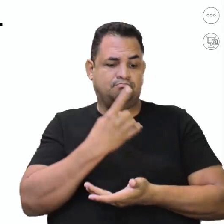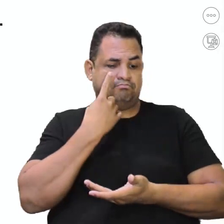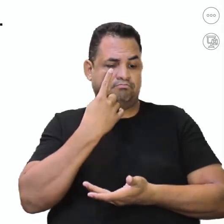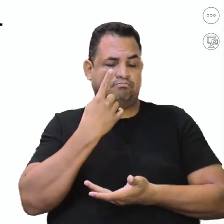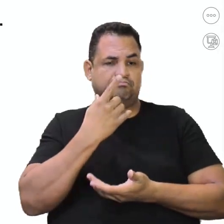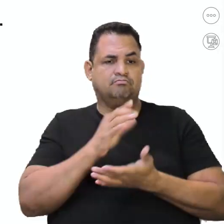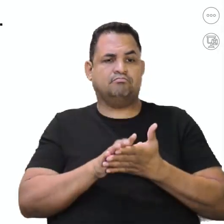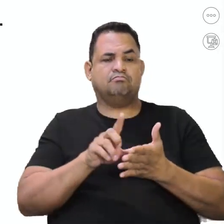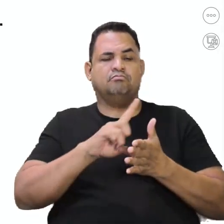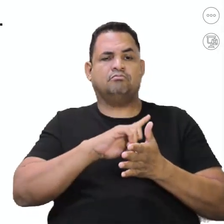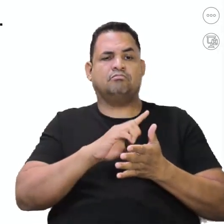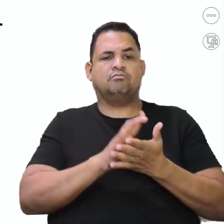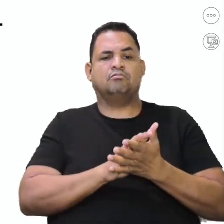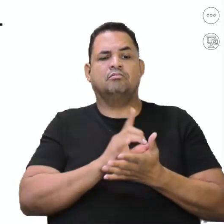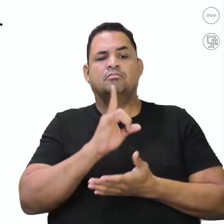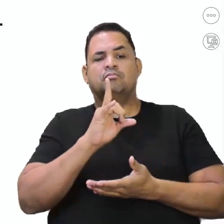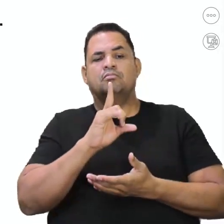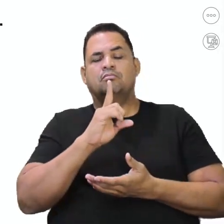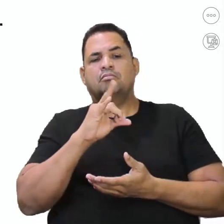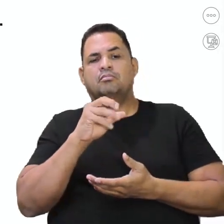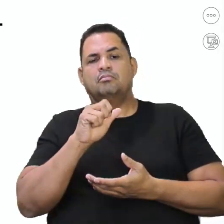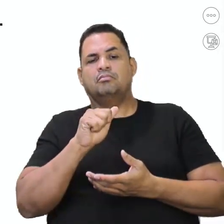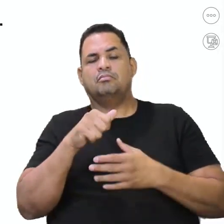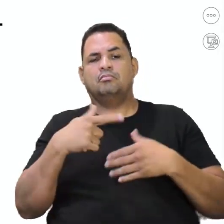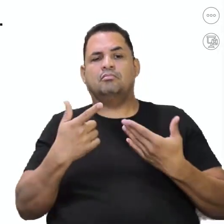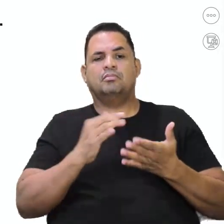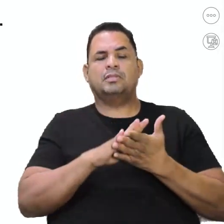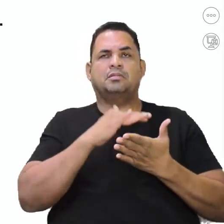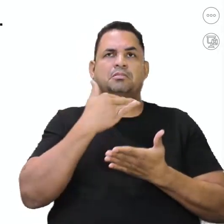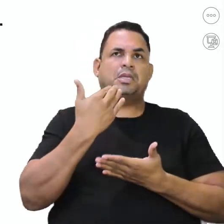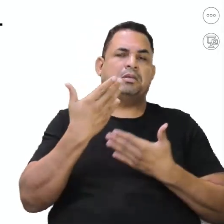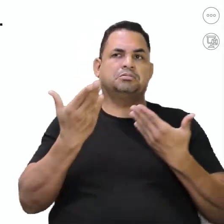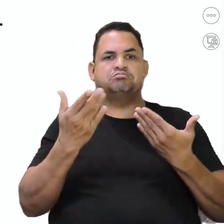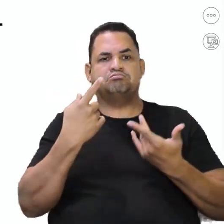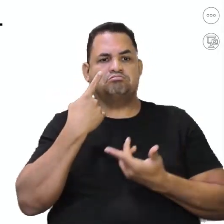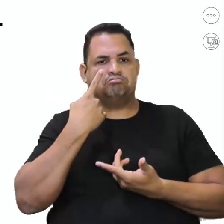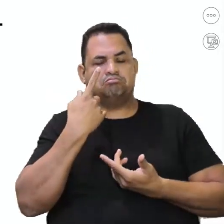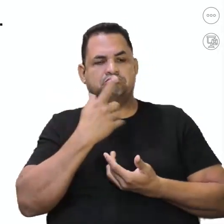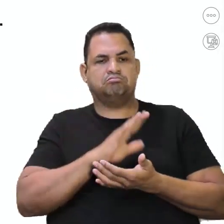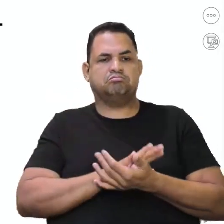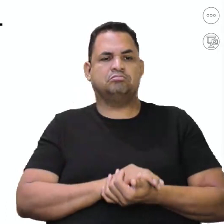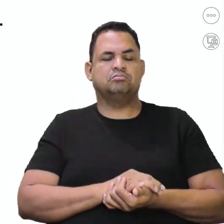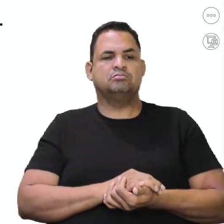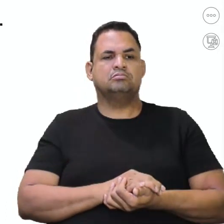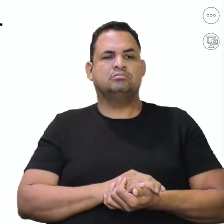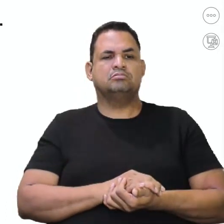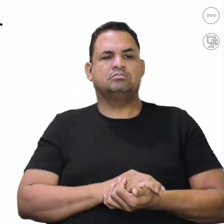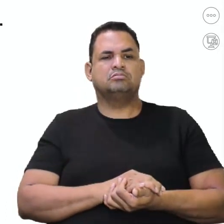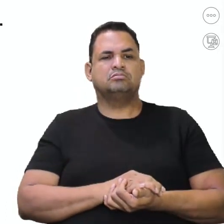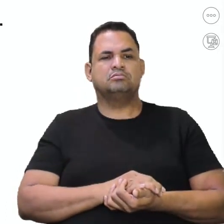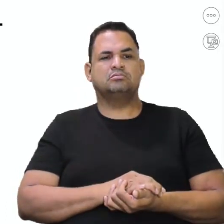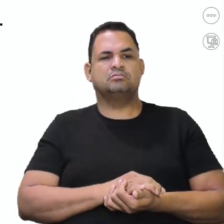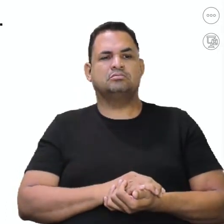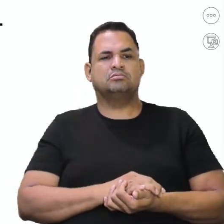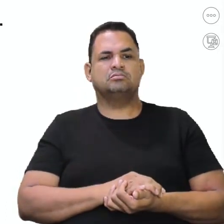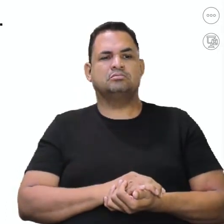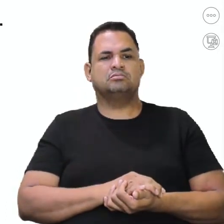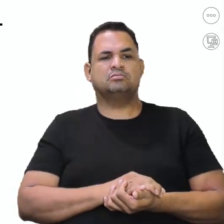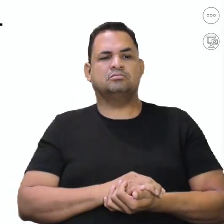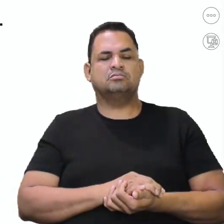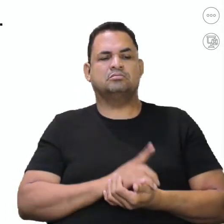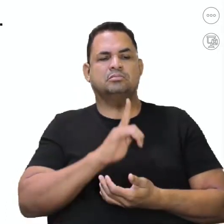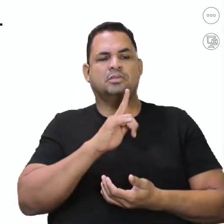ver o que vem antes da data. Se vem a palavra morte, enfim. Isso, para quem não sabe, vai aprender hoje.